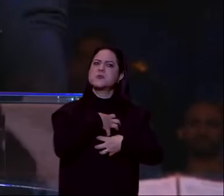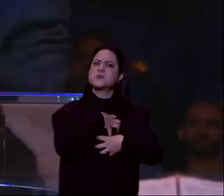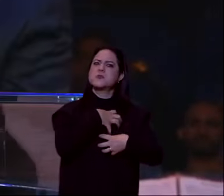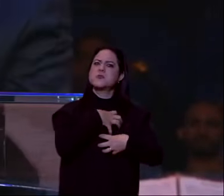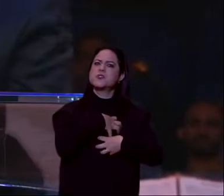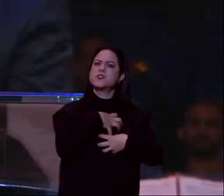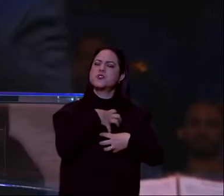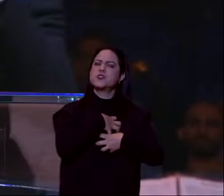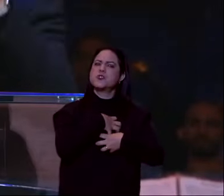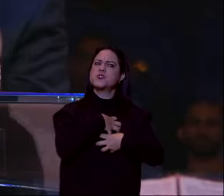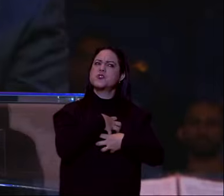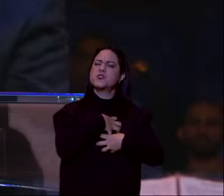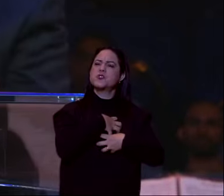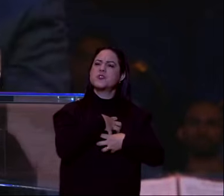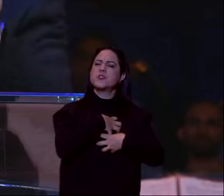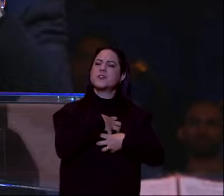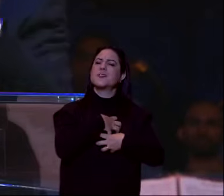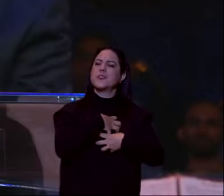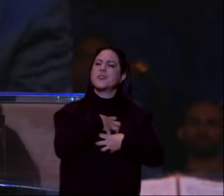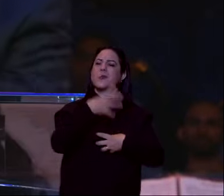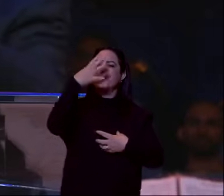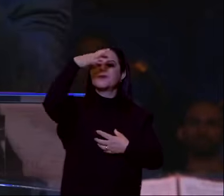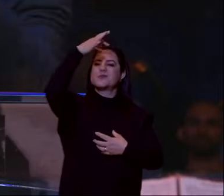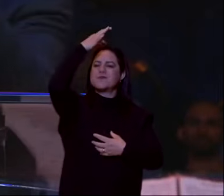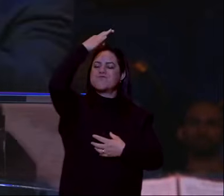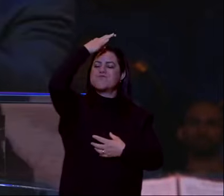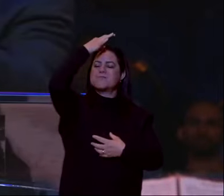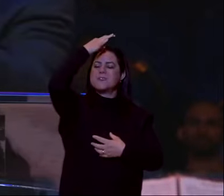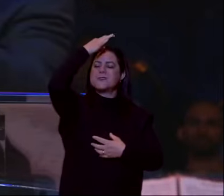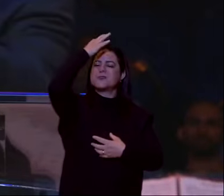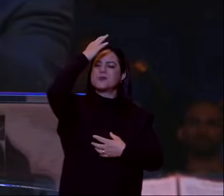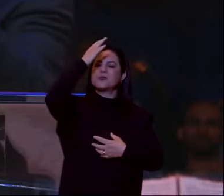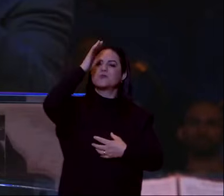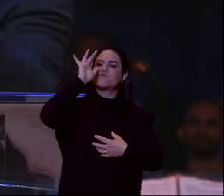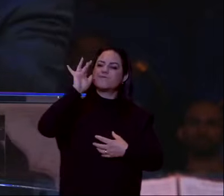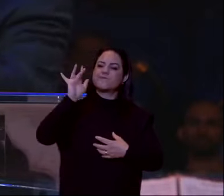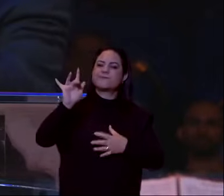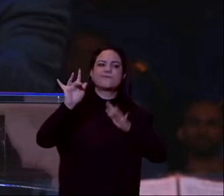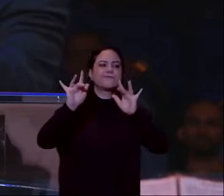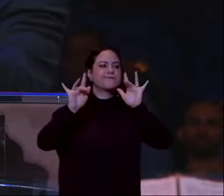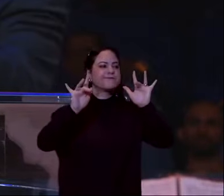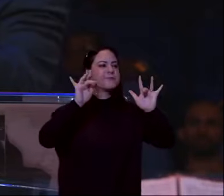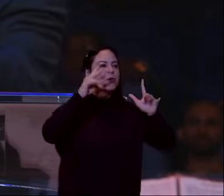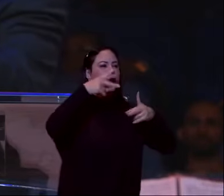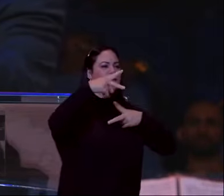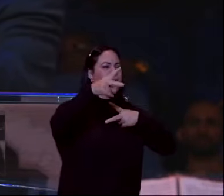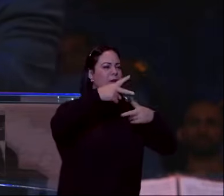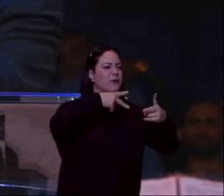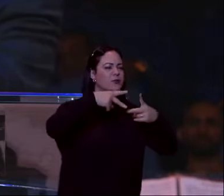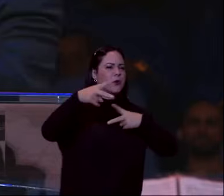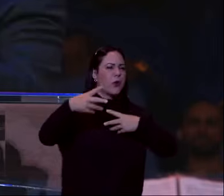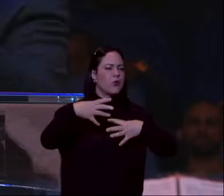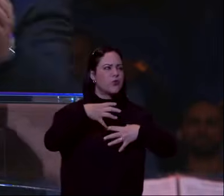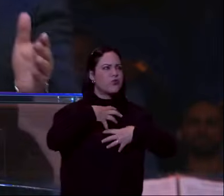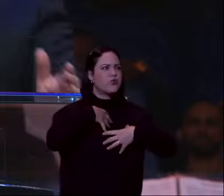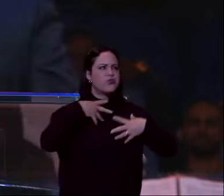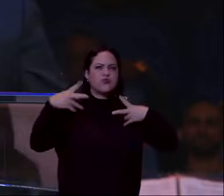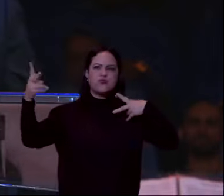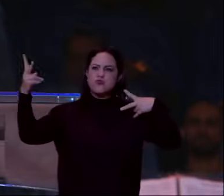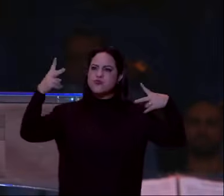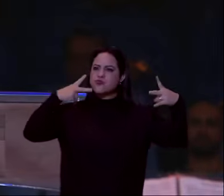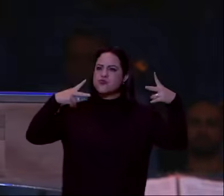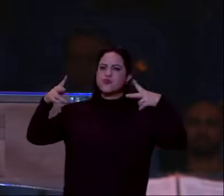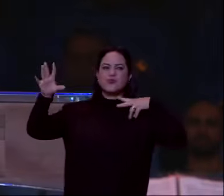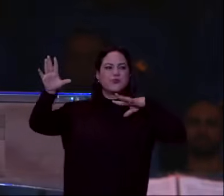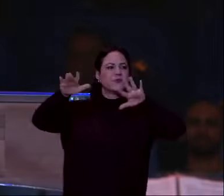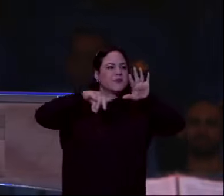o som da voz do Espírito Santo chamando a cada um de nós para a